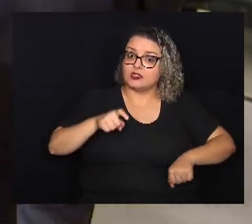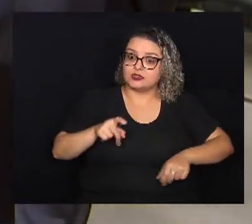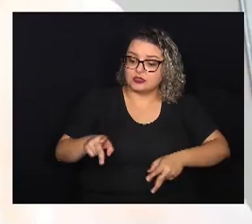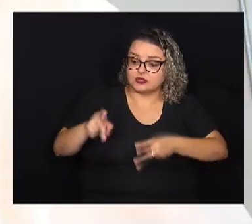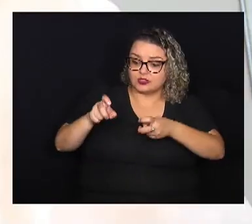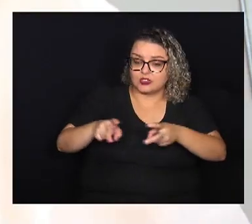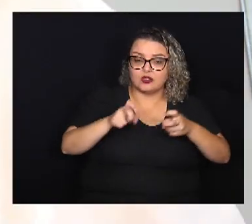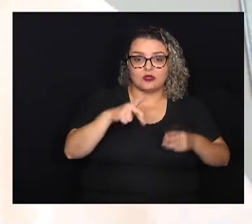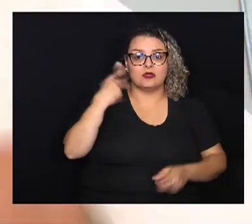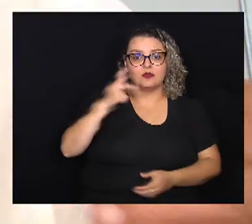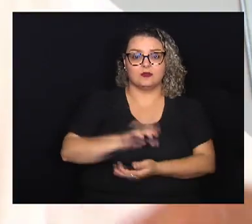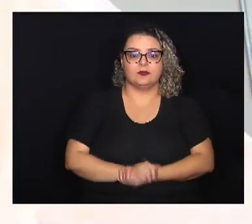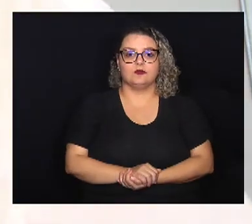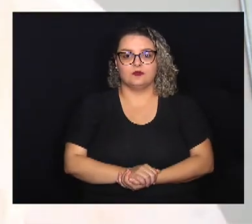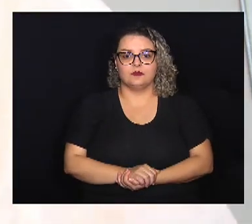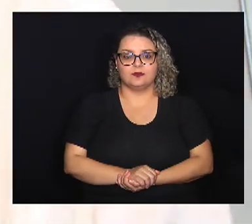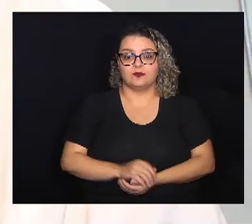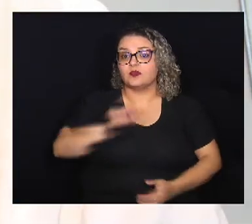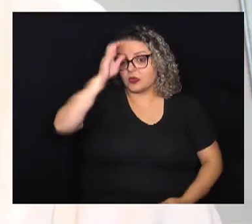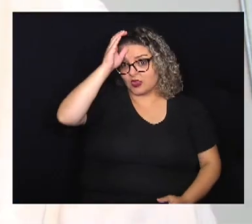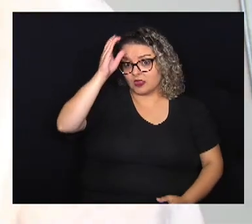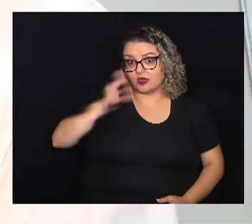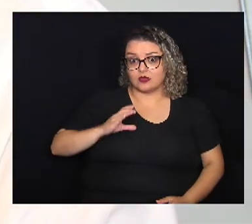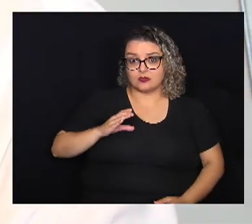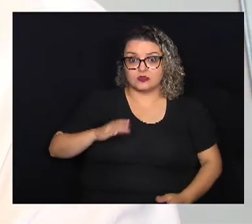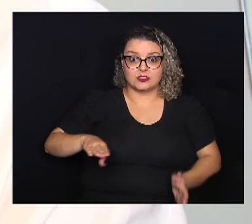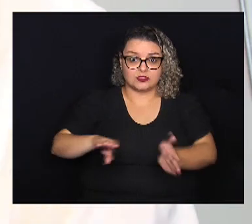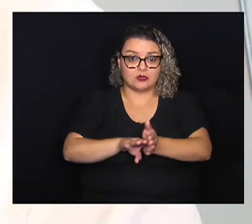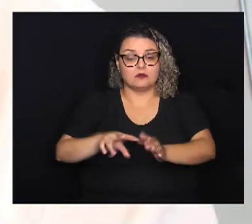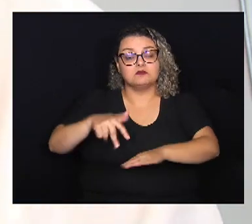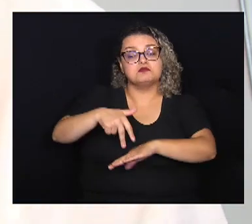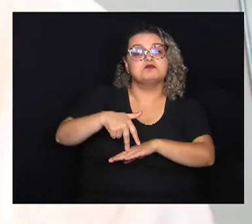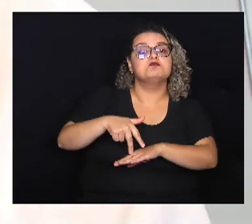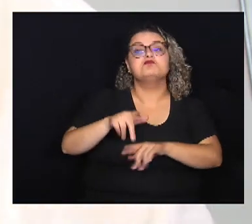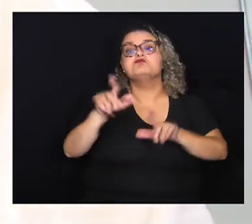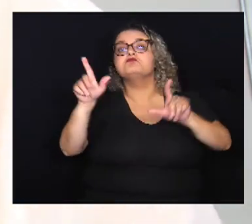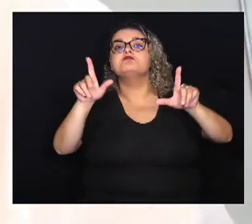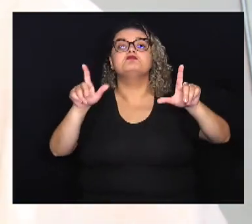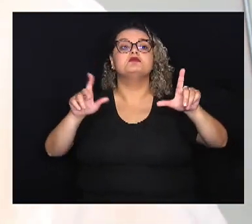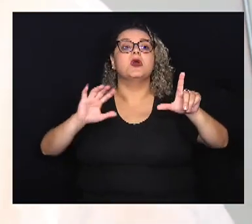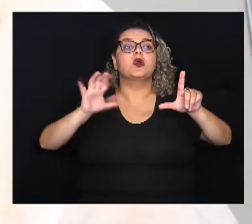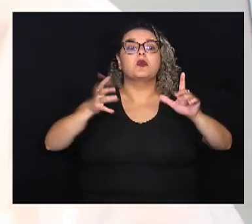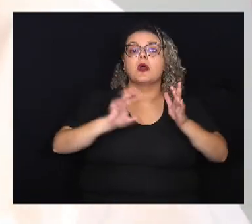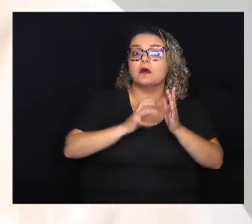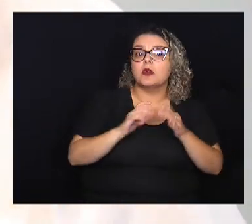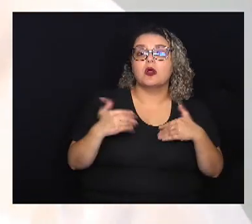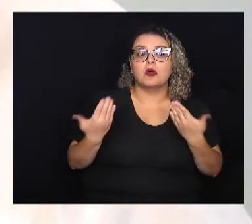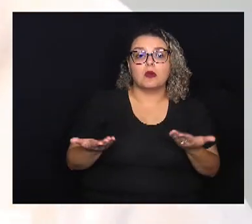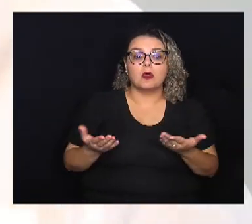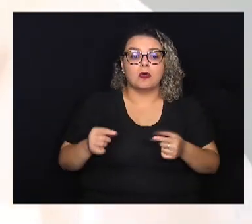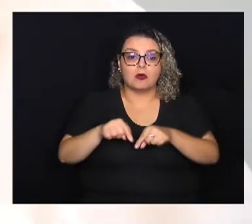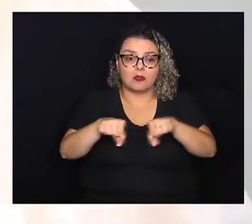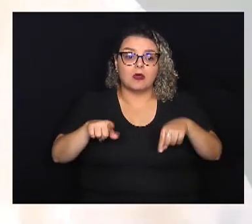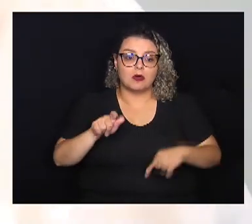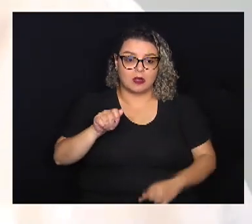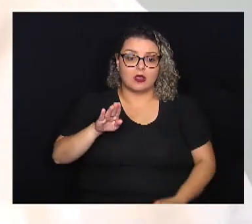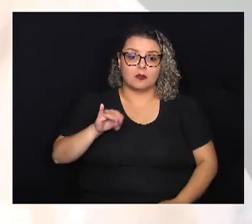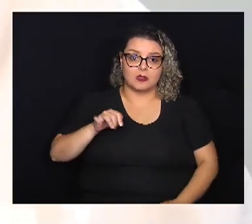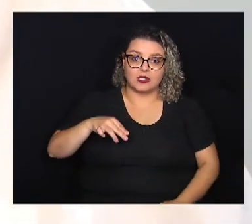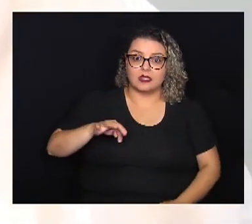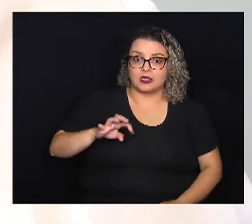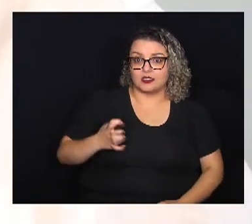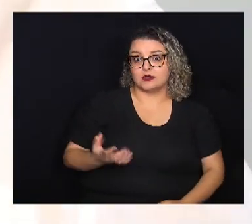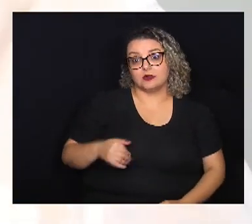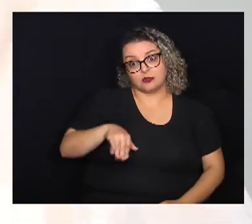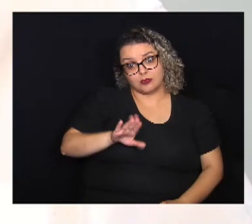parlamentares. O município chega e já vai ser informado de que partido é o vereador, qual é o gabinete. Então, isso ajuda. Quanto mais informação,